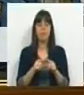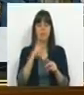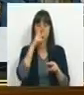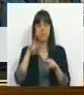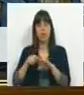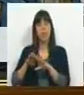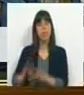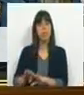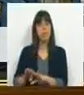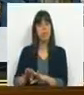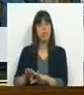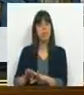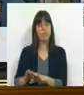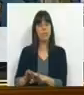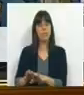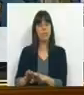congelou